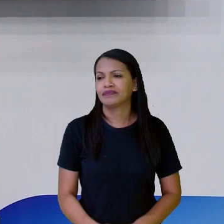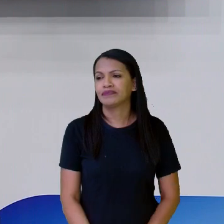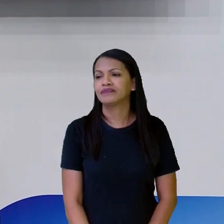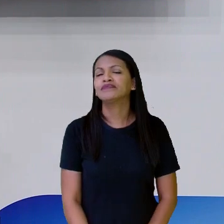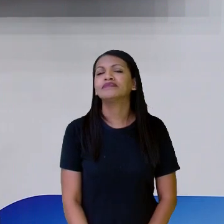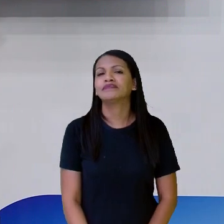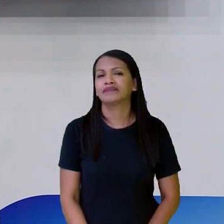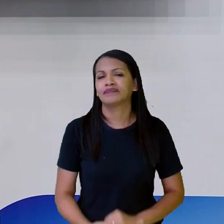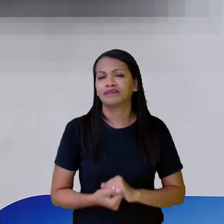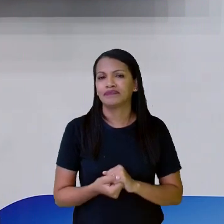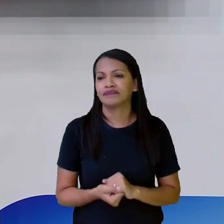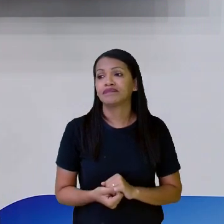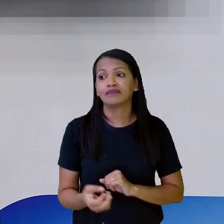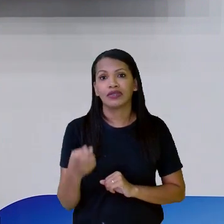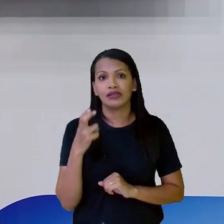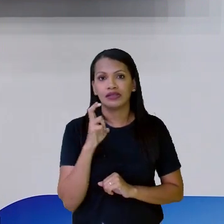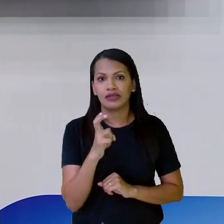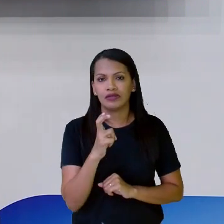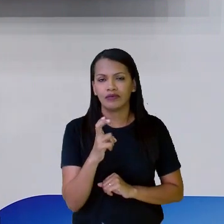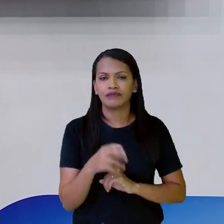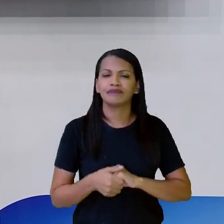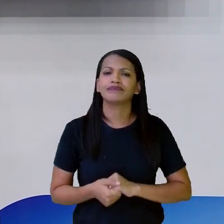5, 500,